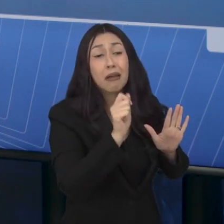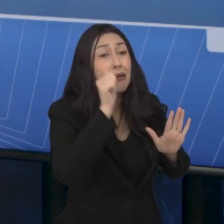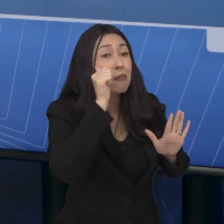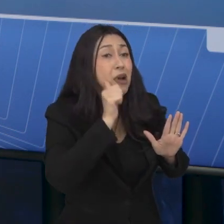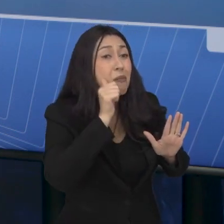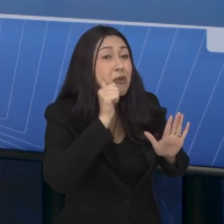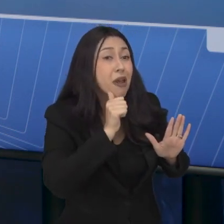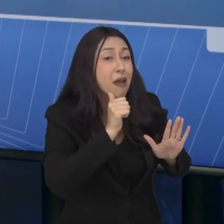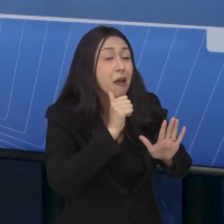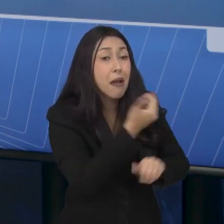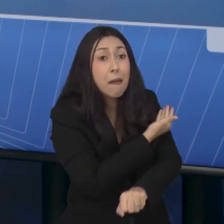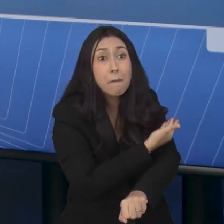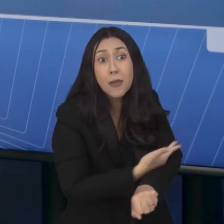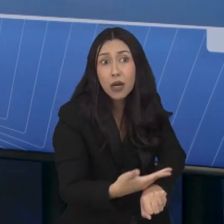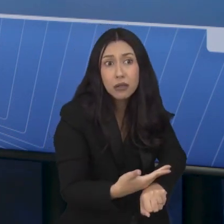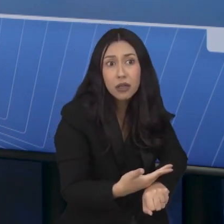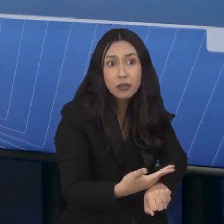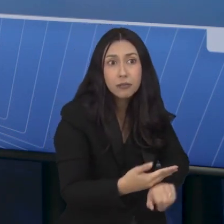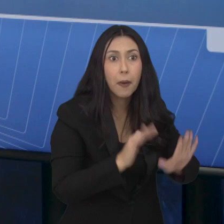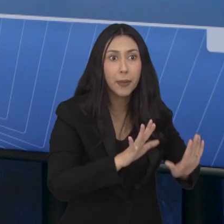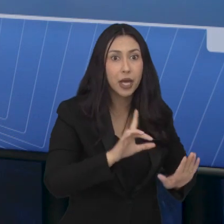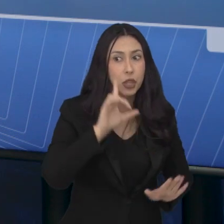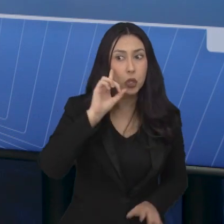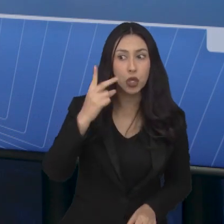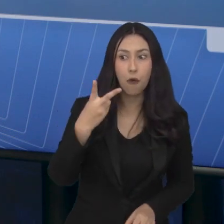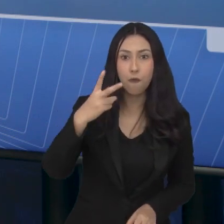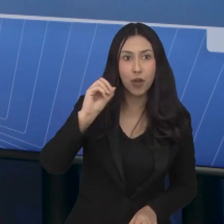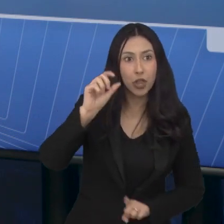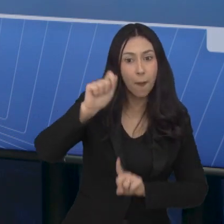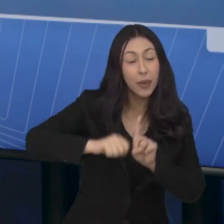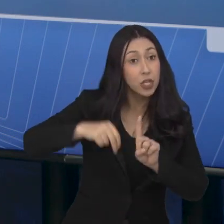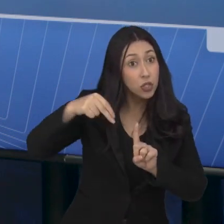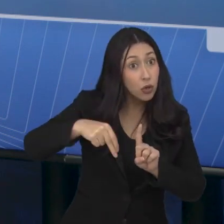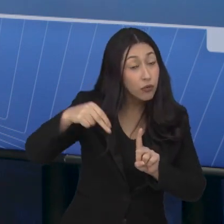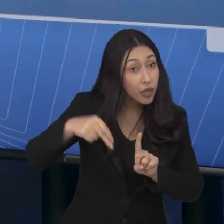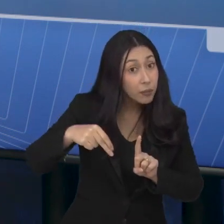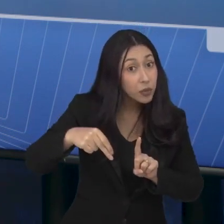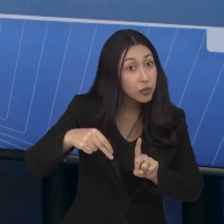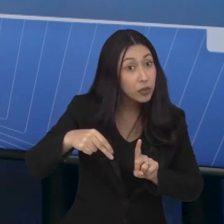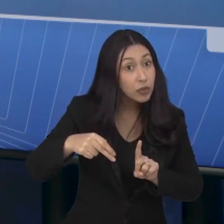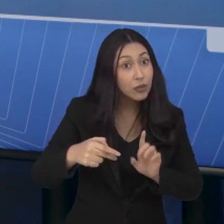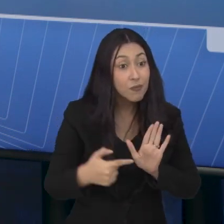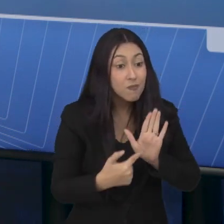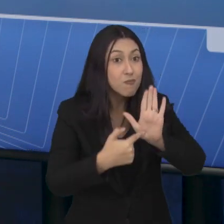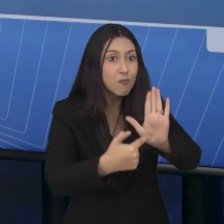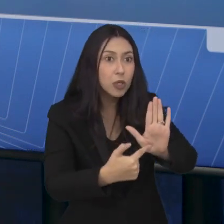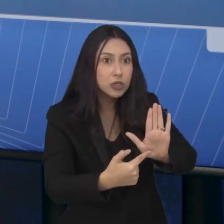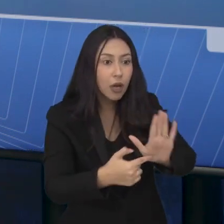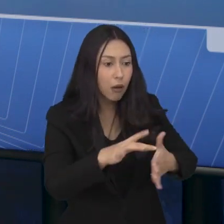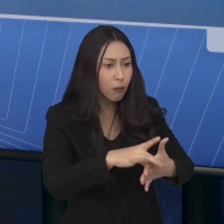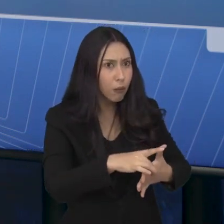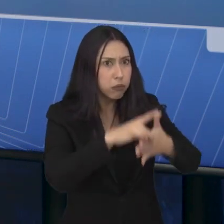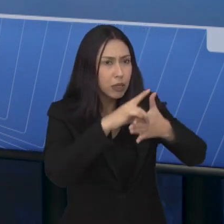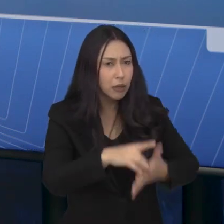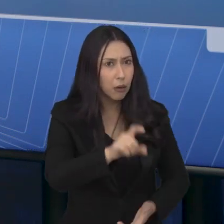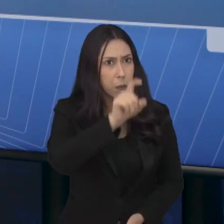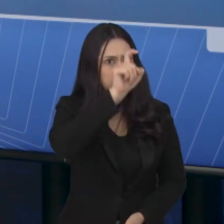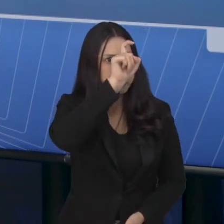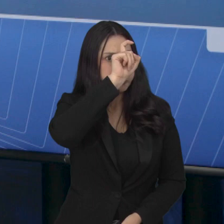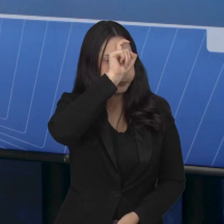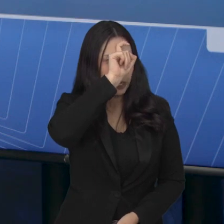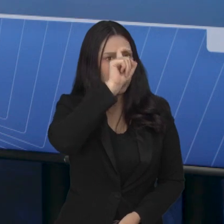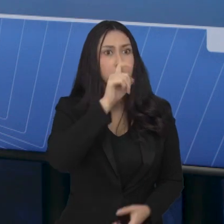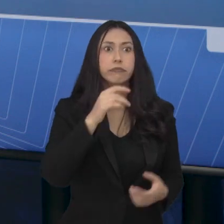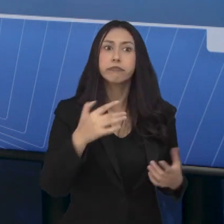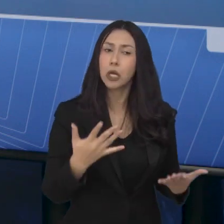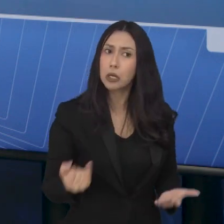uma mulher branca, né? E quando a gente fala em 20 de novembro, a gente fala em quilombo, em Zumbi dos Palmares, líder de um quilombo, né, que é tão